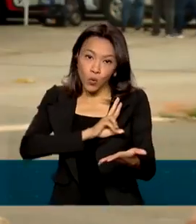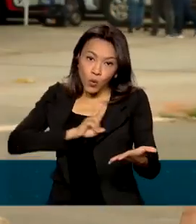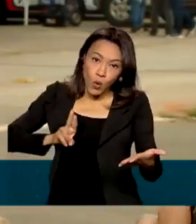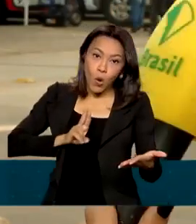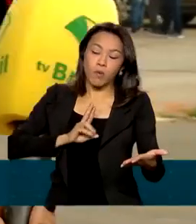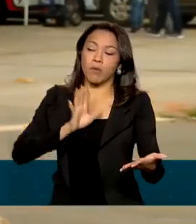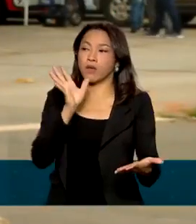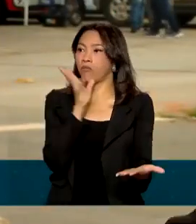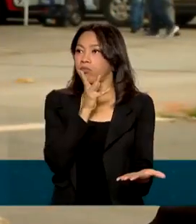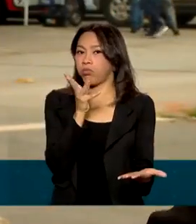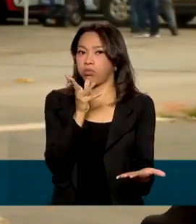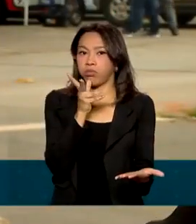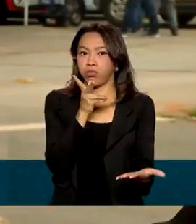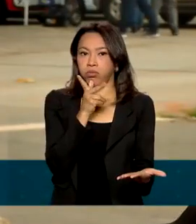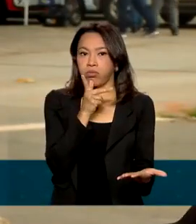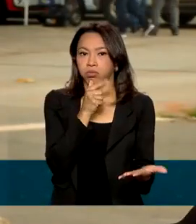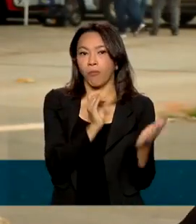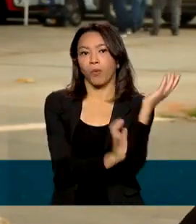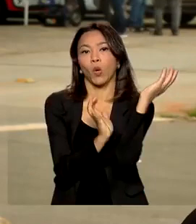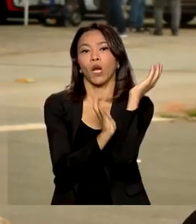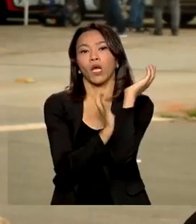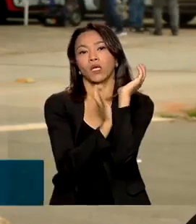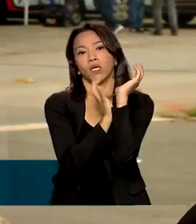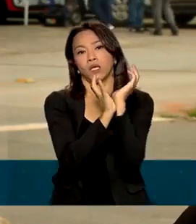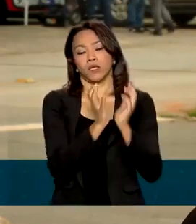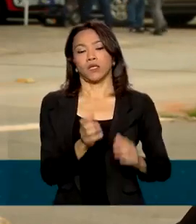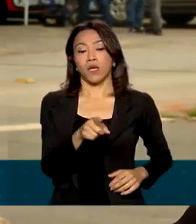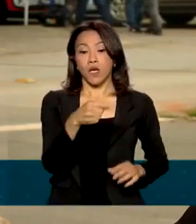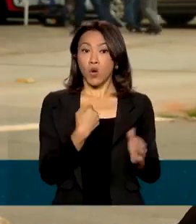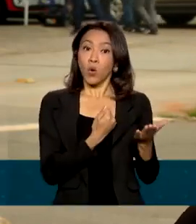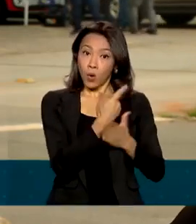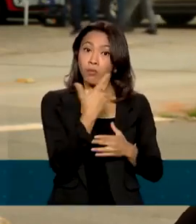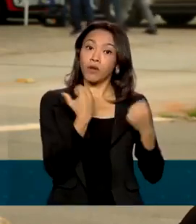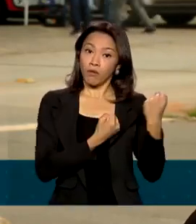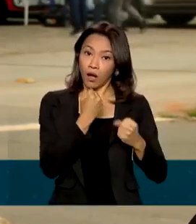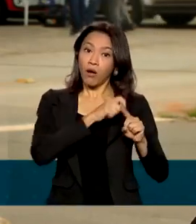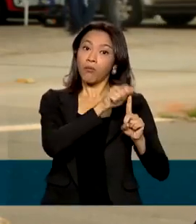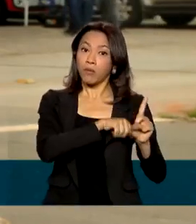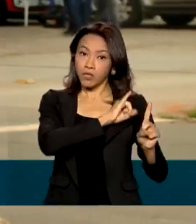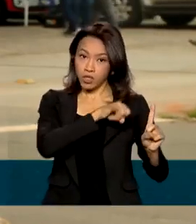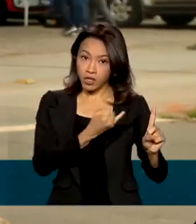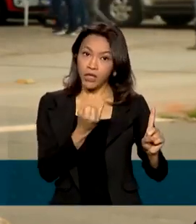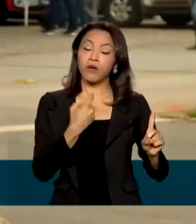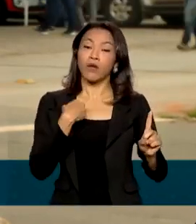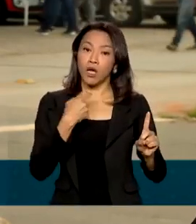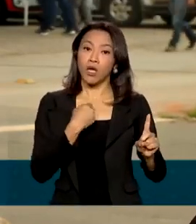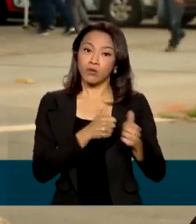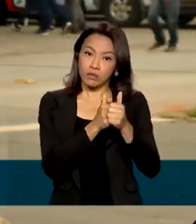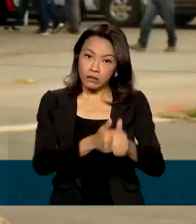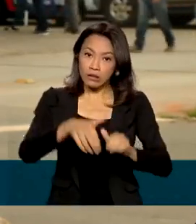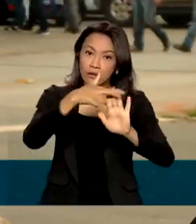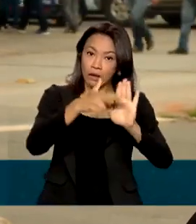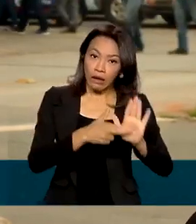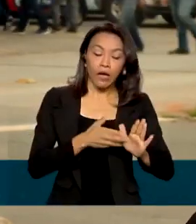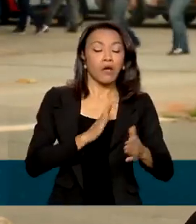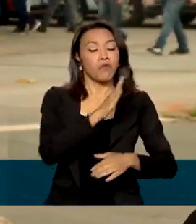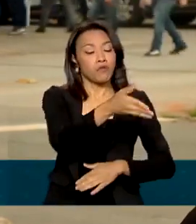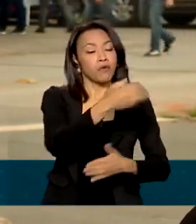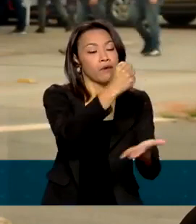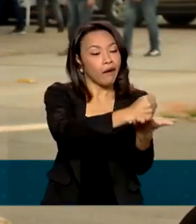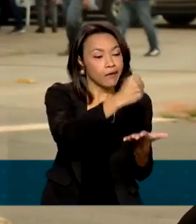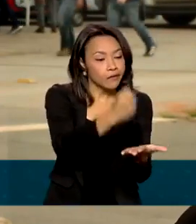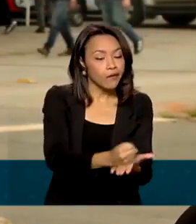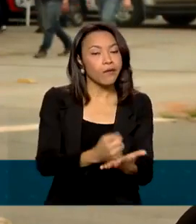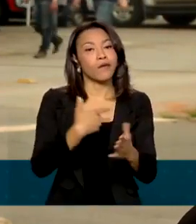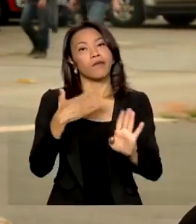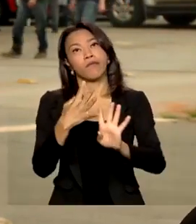a burocracia. Eu comprei um carro usado em janeiro e aí eu fiz todo o procedimento de transferência, né, no cartório, peguei fila